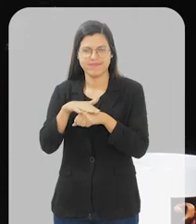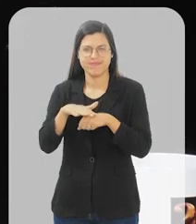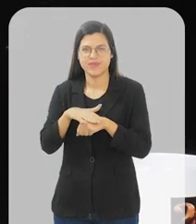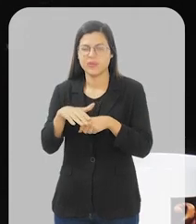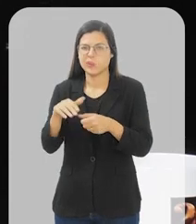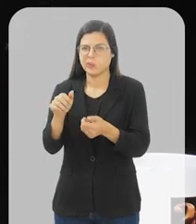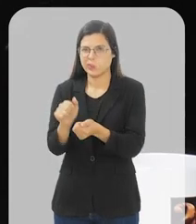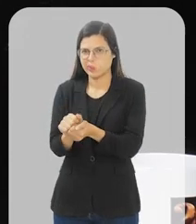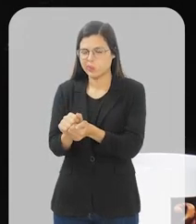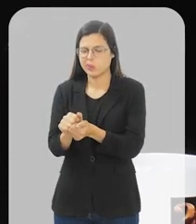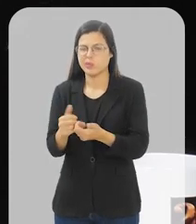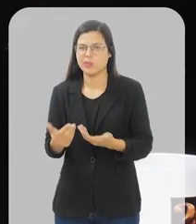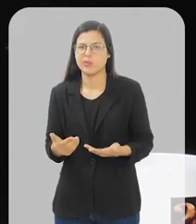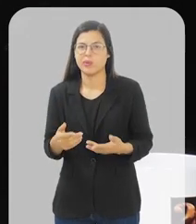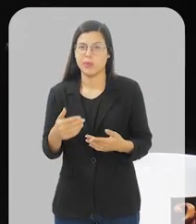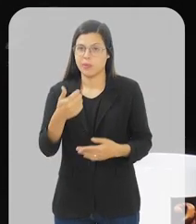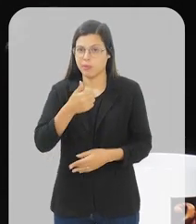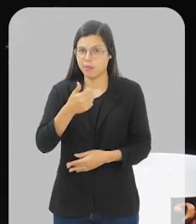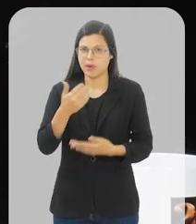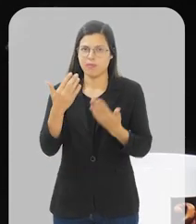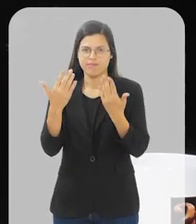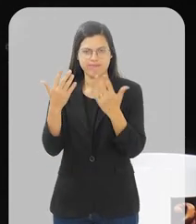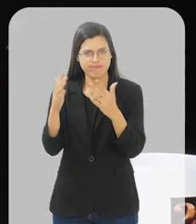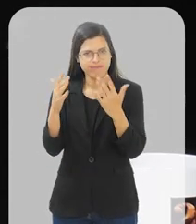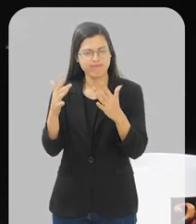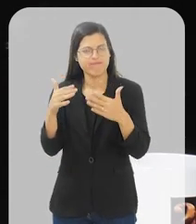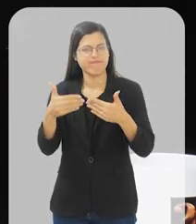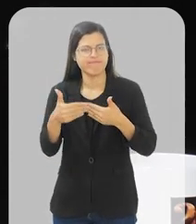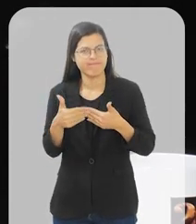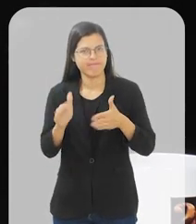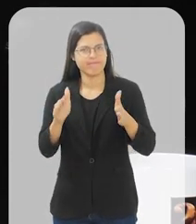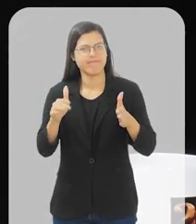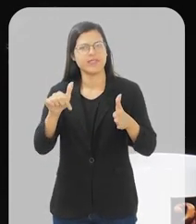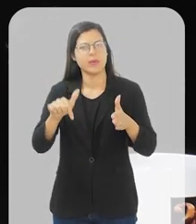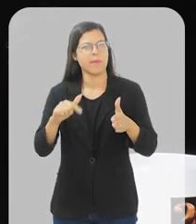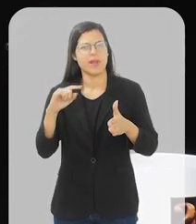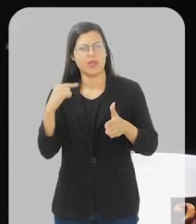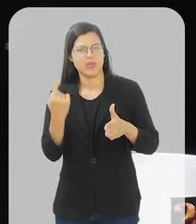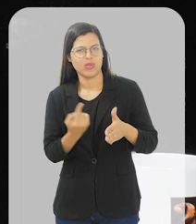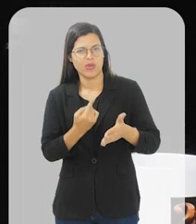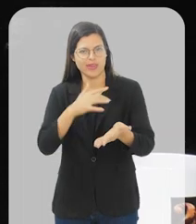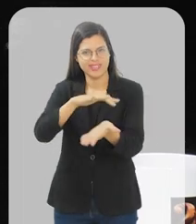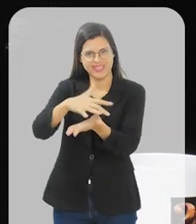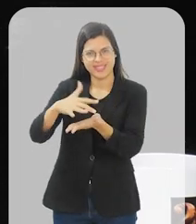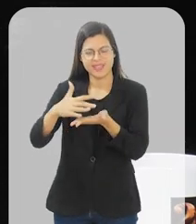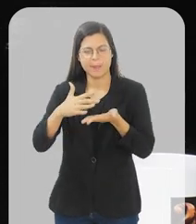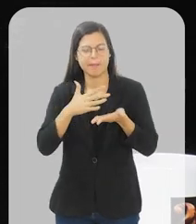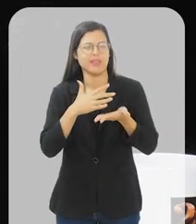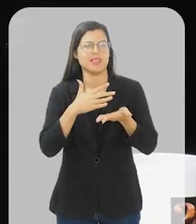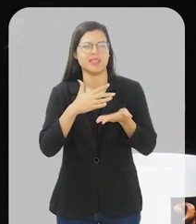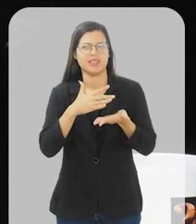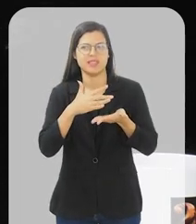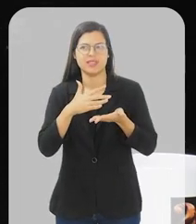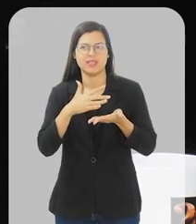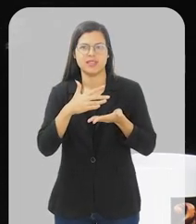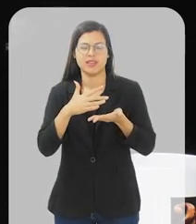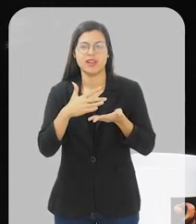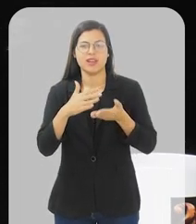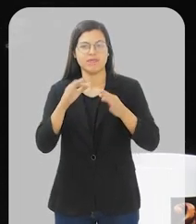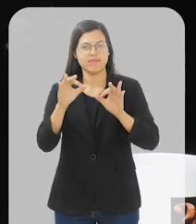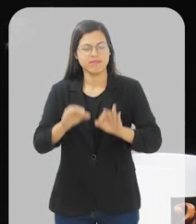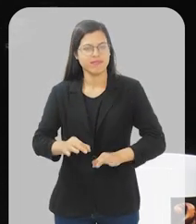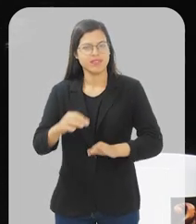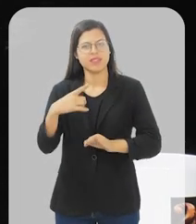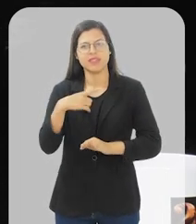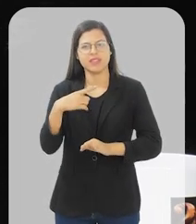E primeiro, parabenizar por abrir esse espaço aqui para nós sambistas, dando voz ao sambista. E